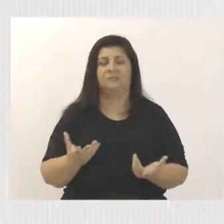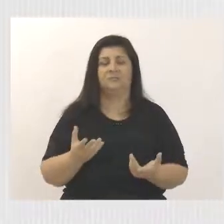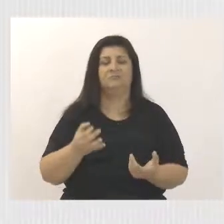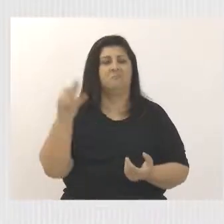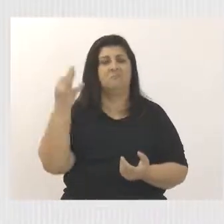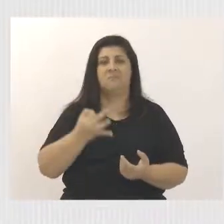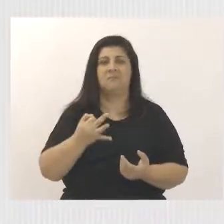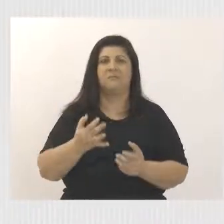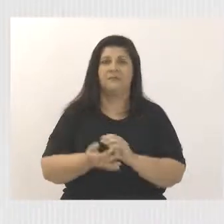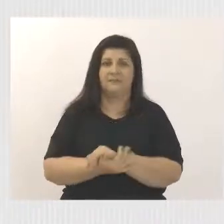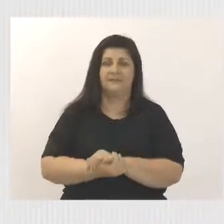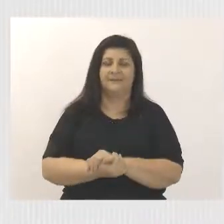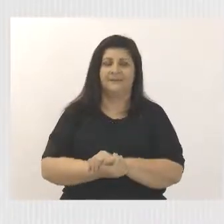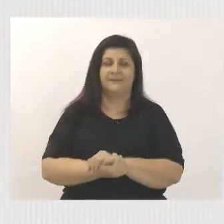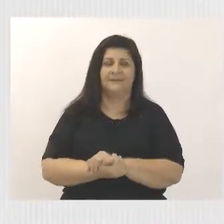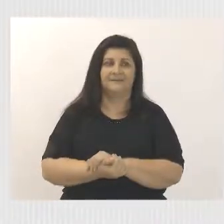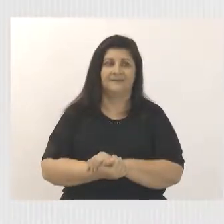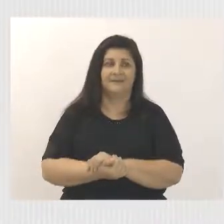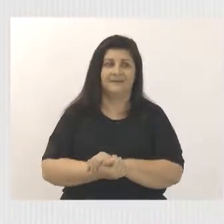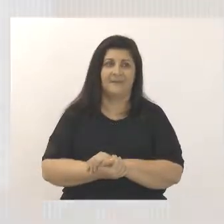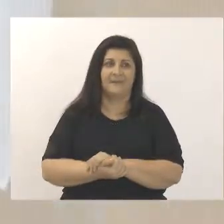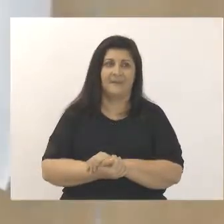ótimo.